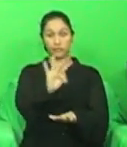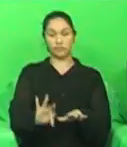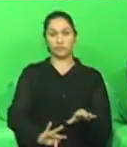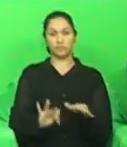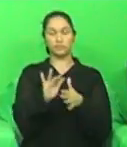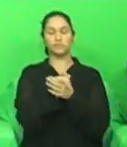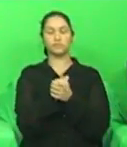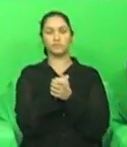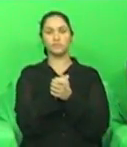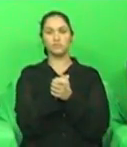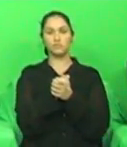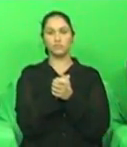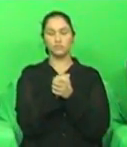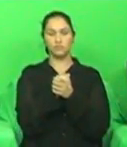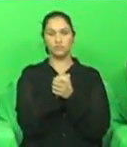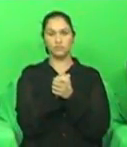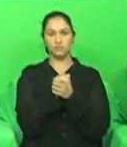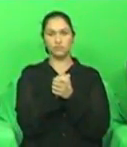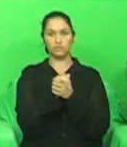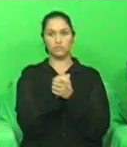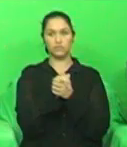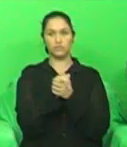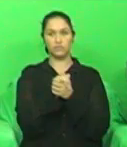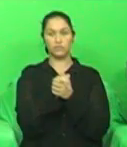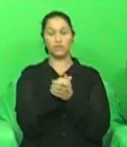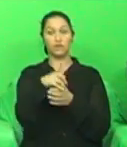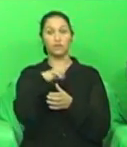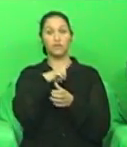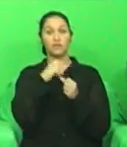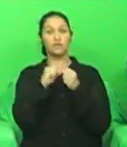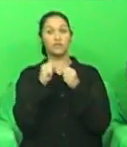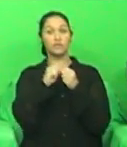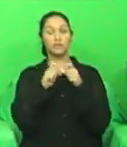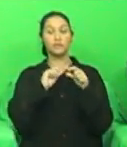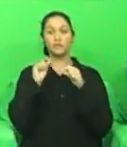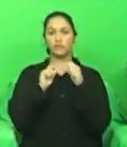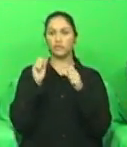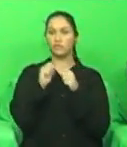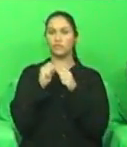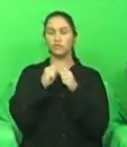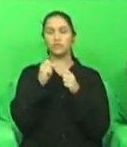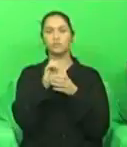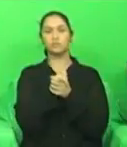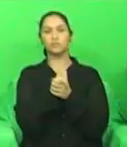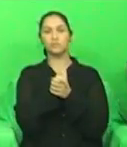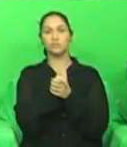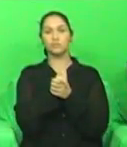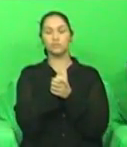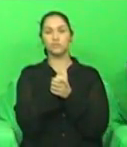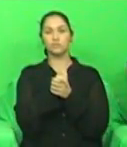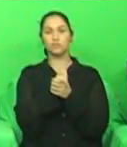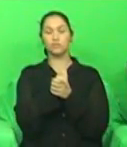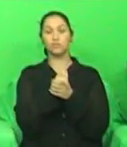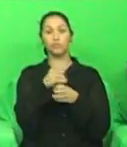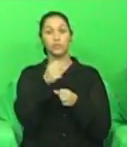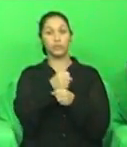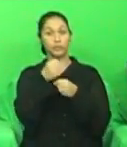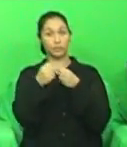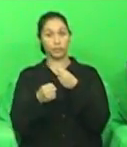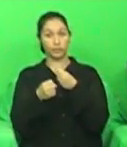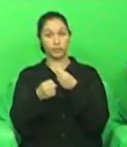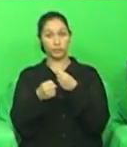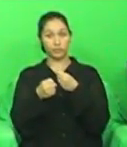tem pro tem criado repercussões no sentido de que o poder público tem